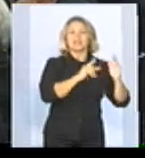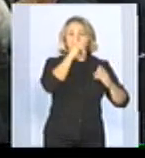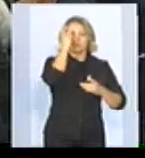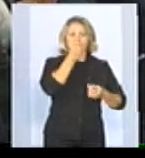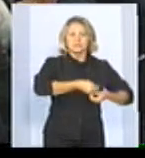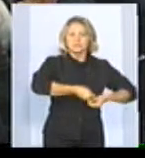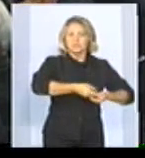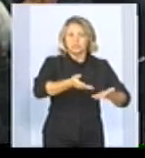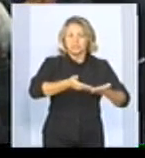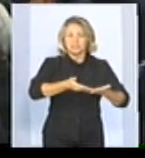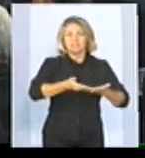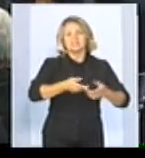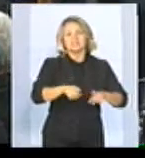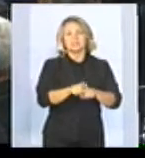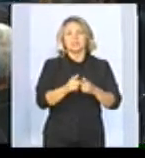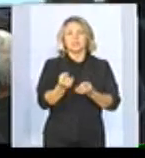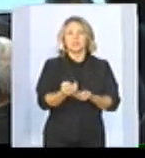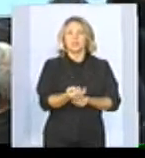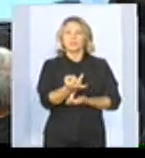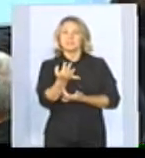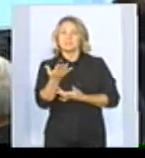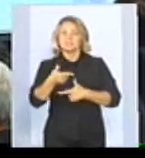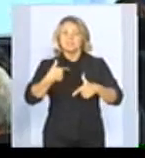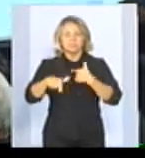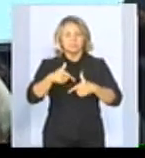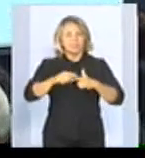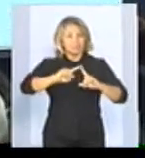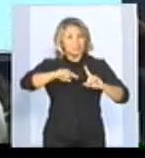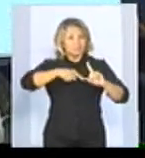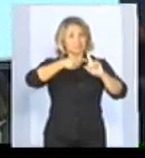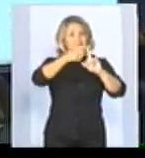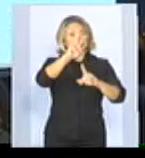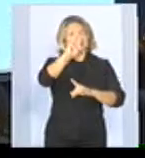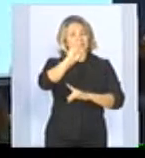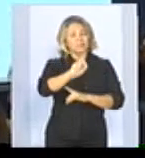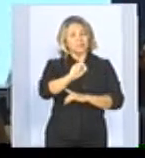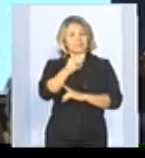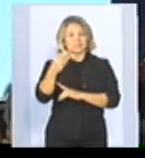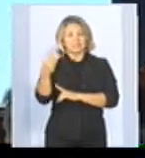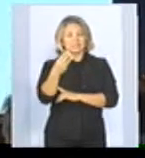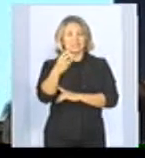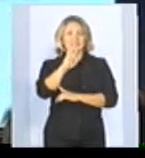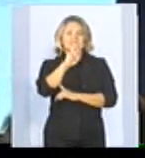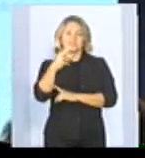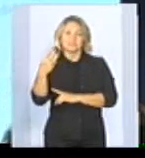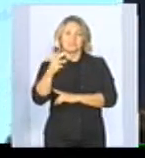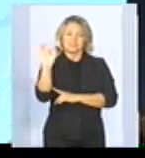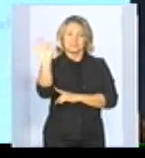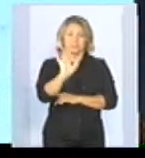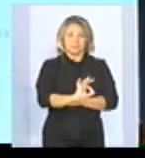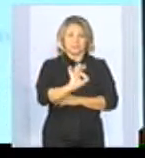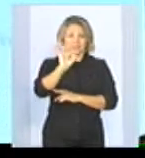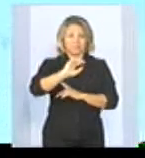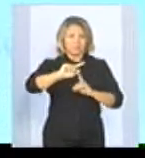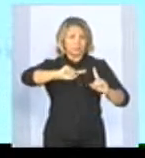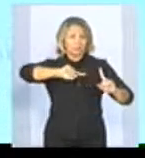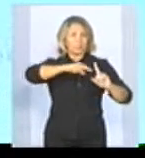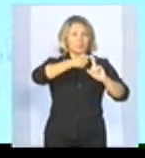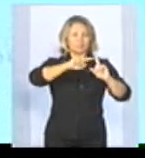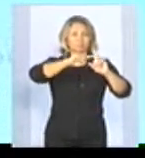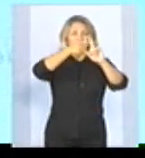eh o nível de emprego cresceu 53% e ultrapassou a casa de 100.000 105.000 empregos